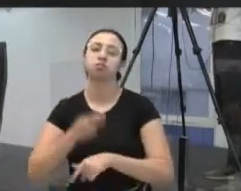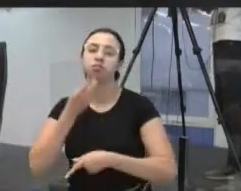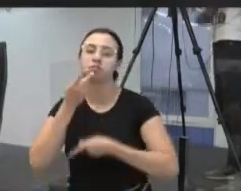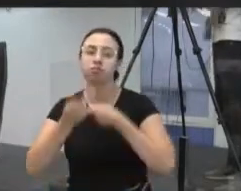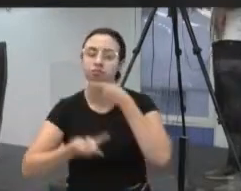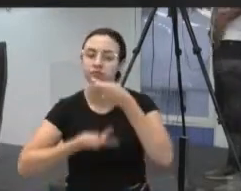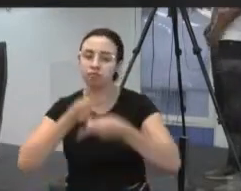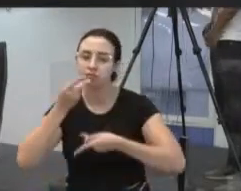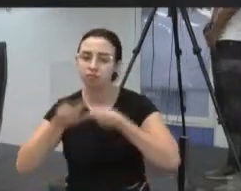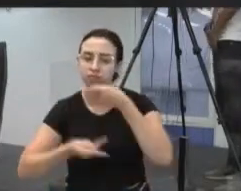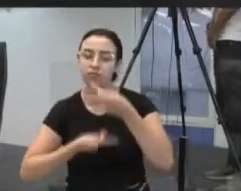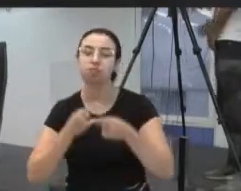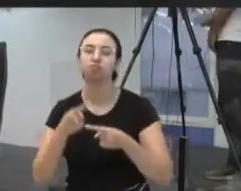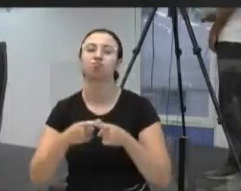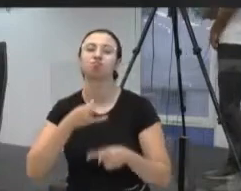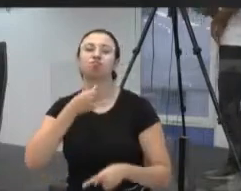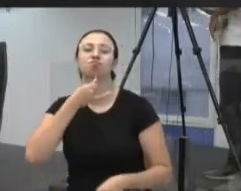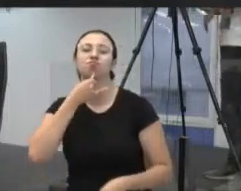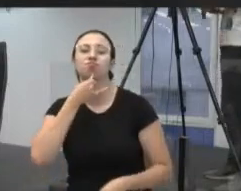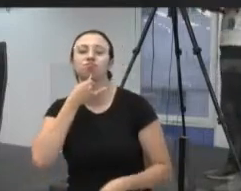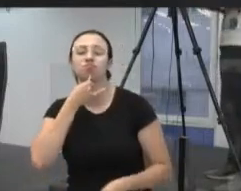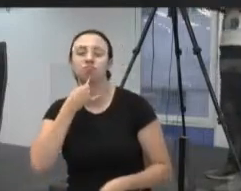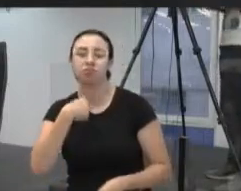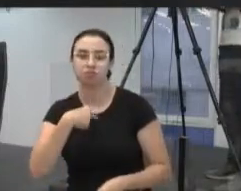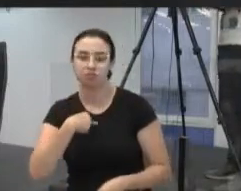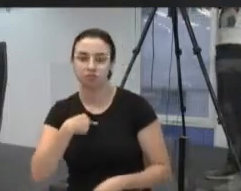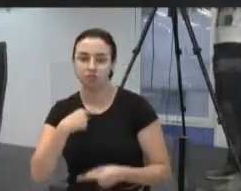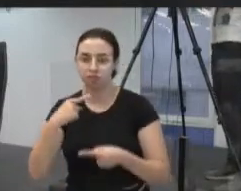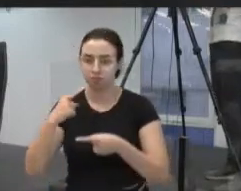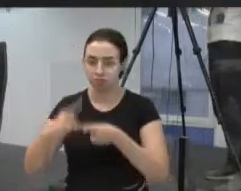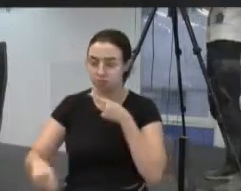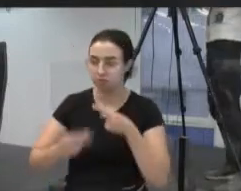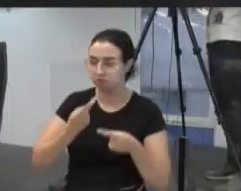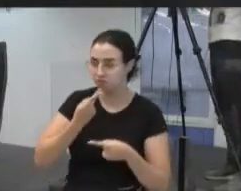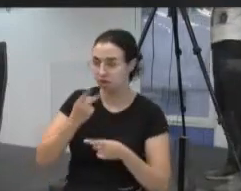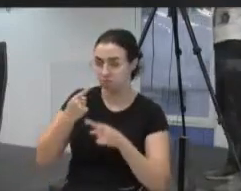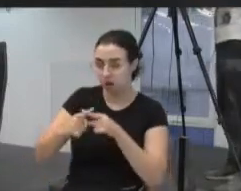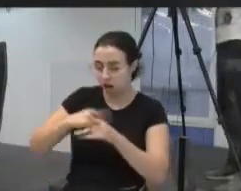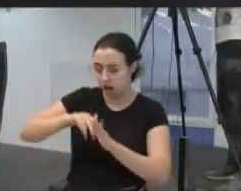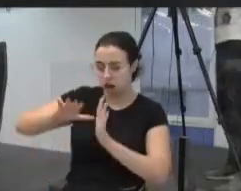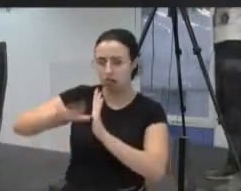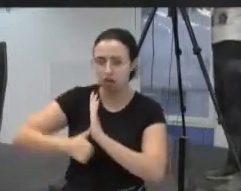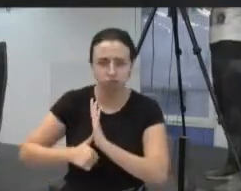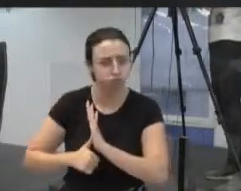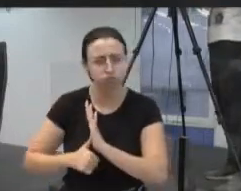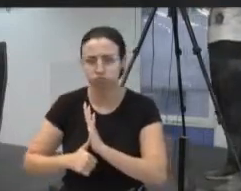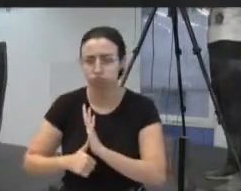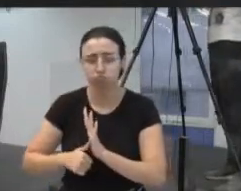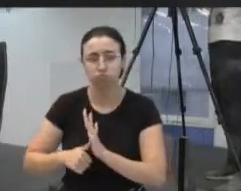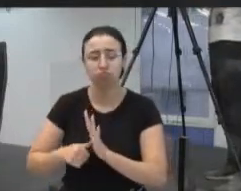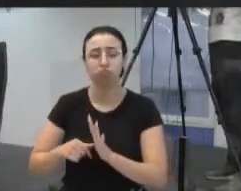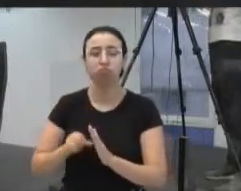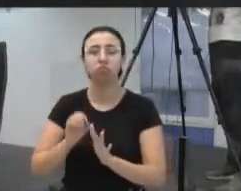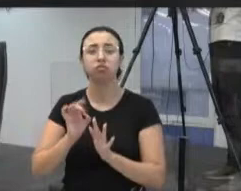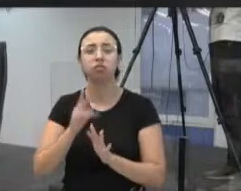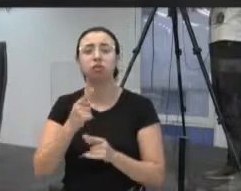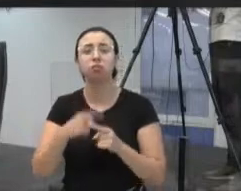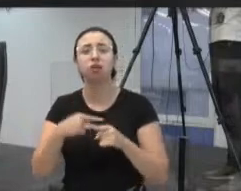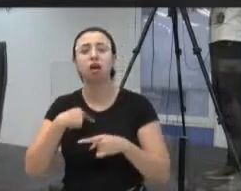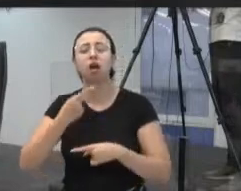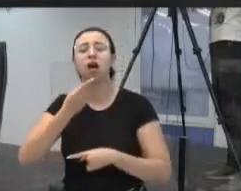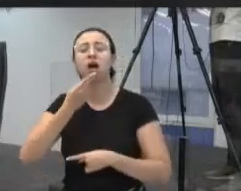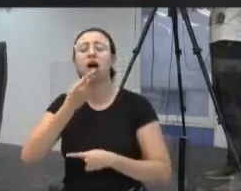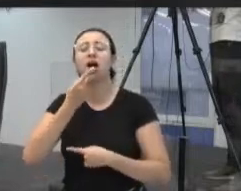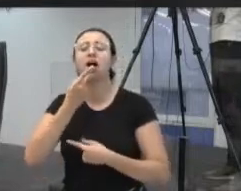falar. Porque, infelizmente, eu não estou proibido de falar porque eu roubei, porque eu passei dos limites. Foi simplesmente por uma fala